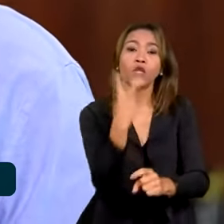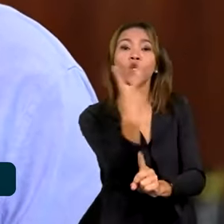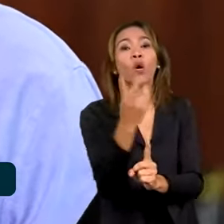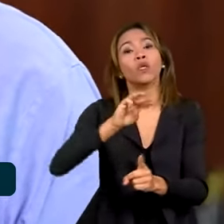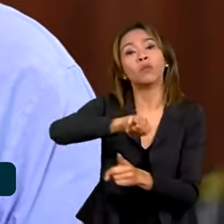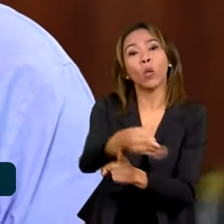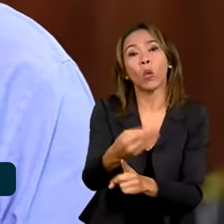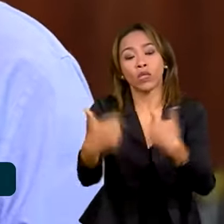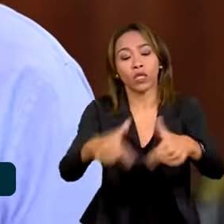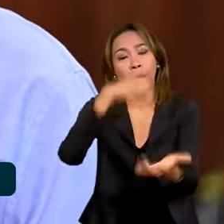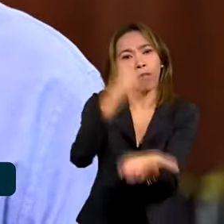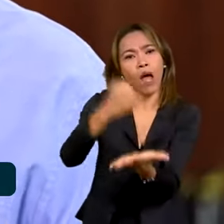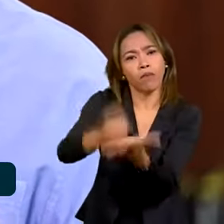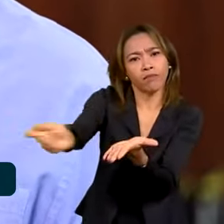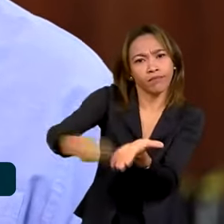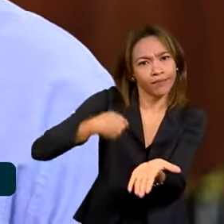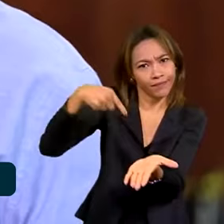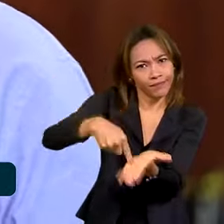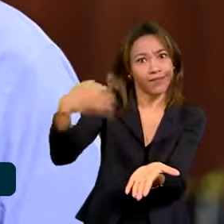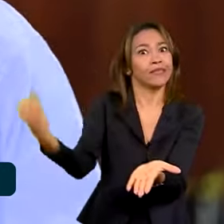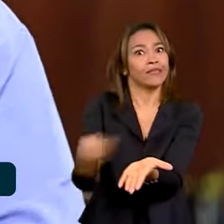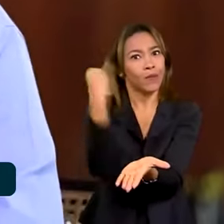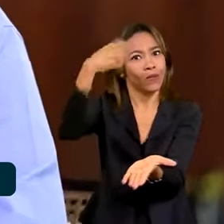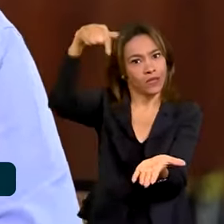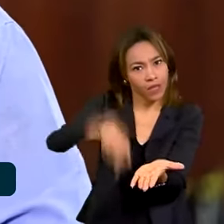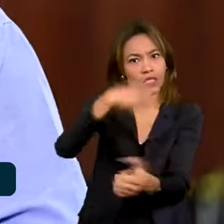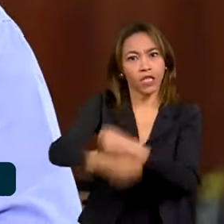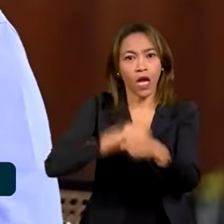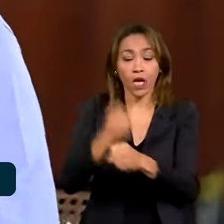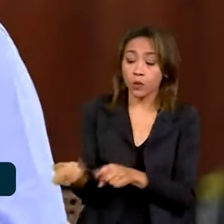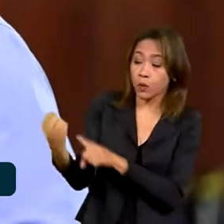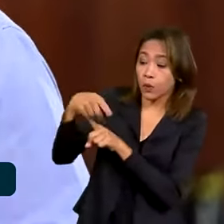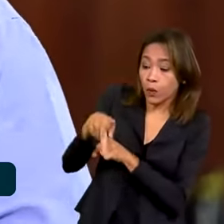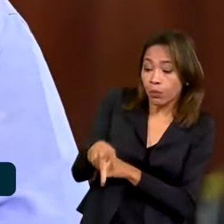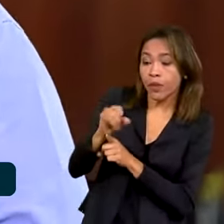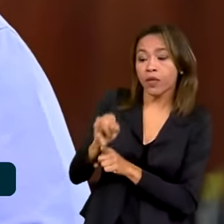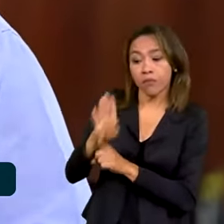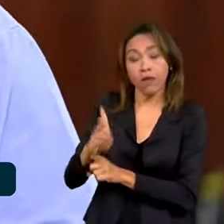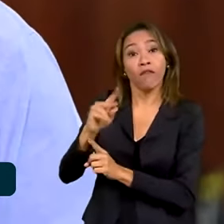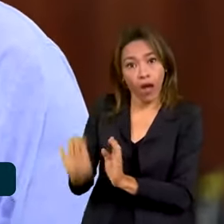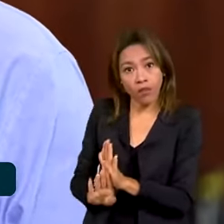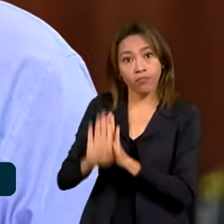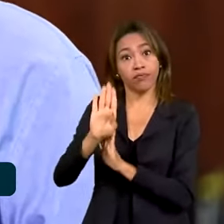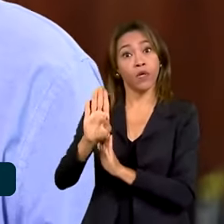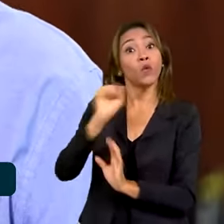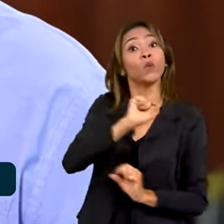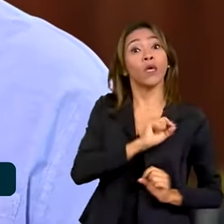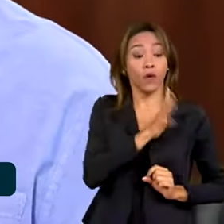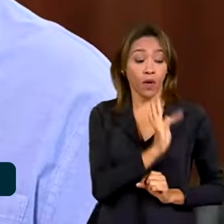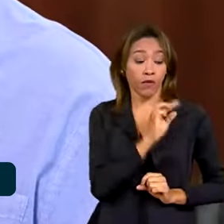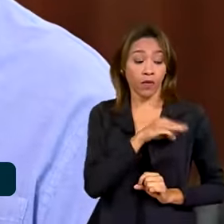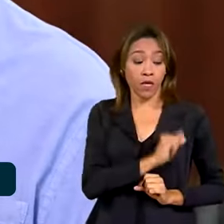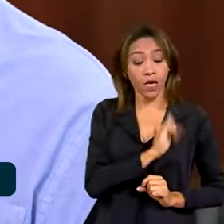assinada, o que é importante. Esse ano, o PIB vai crescer 3 vezes mais do que o FMI previa no começo do ano. Esse